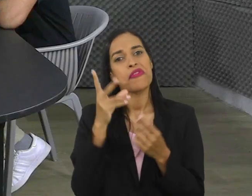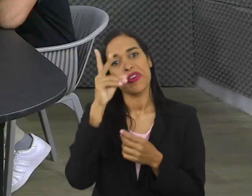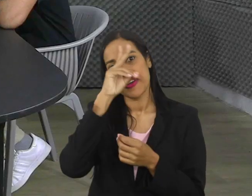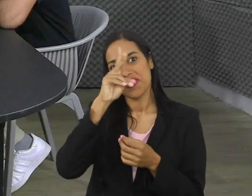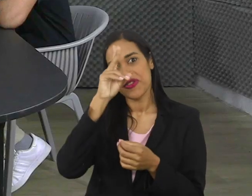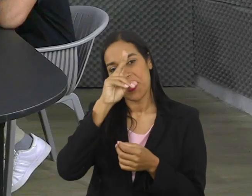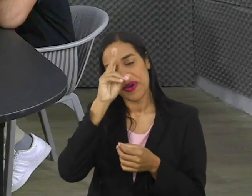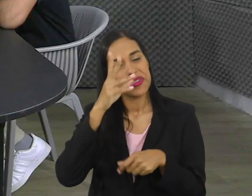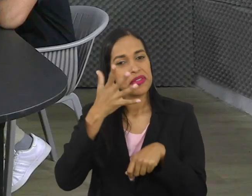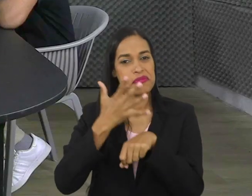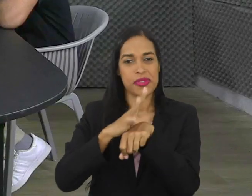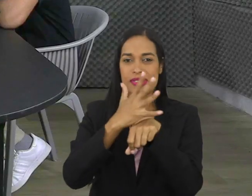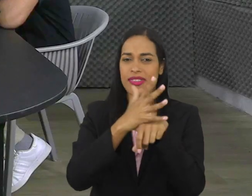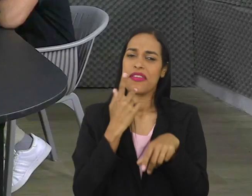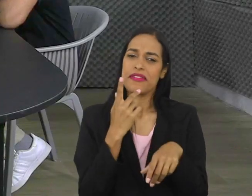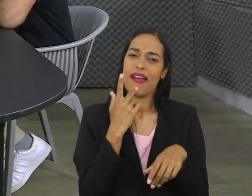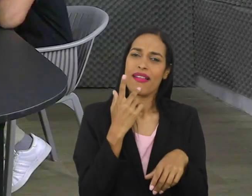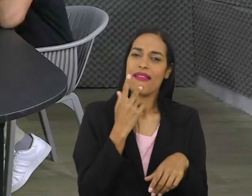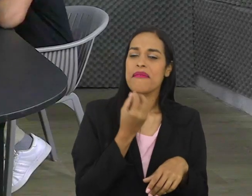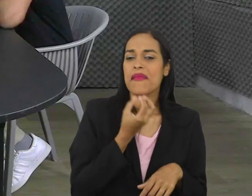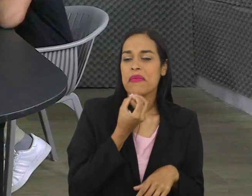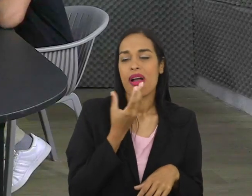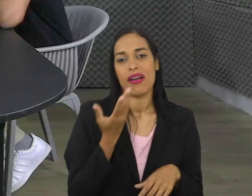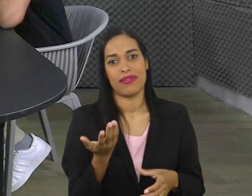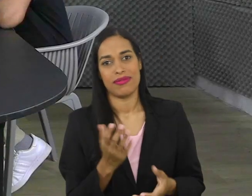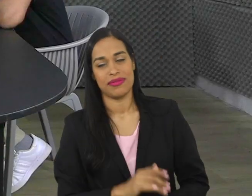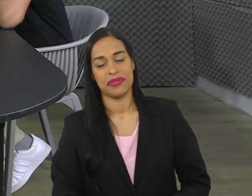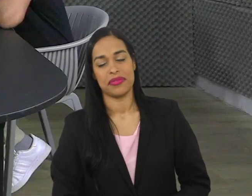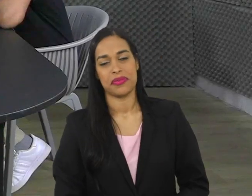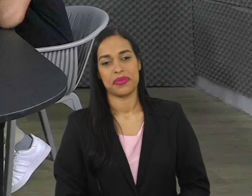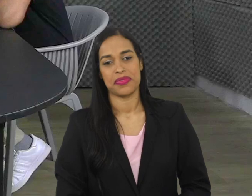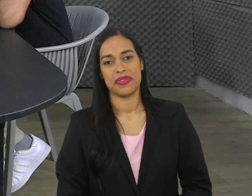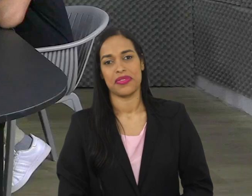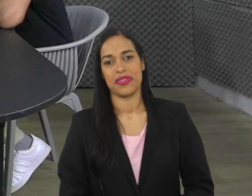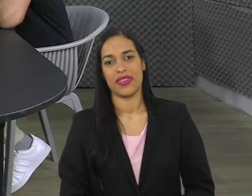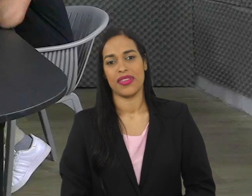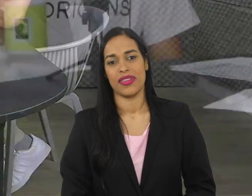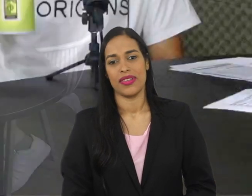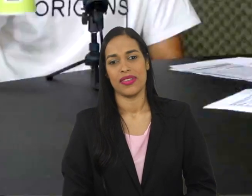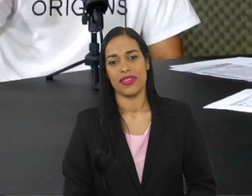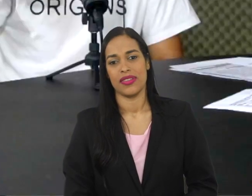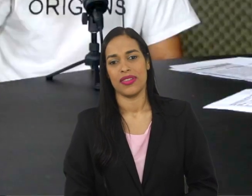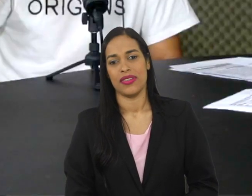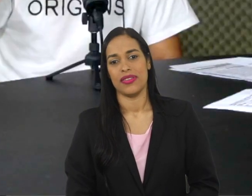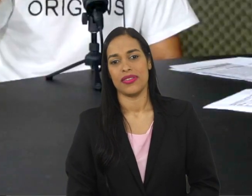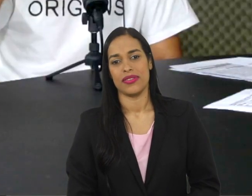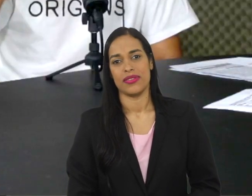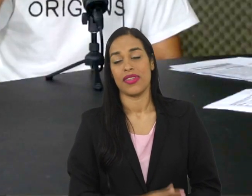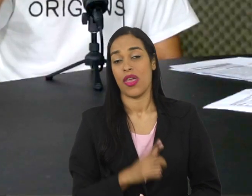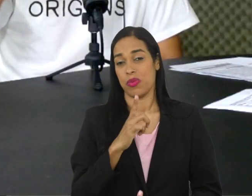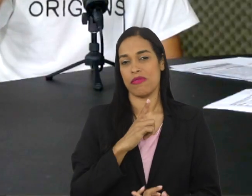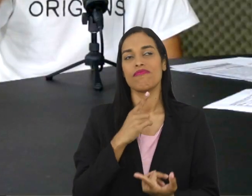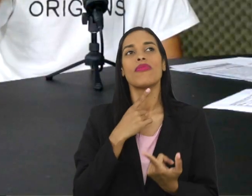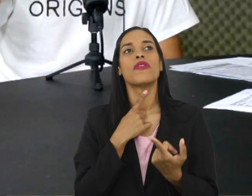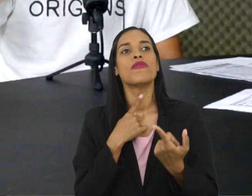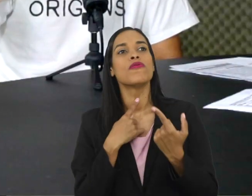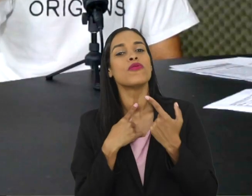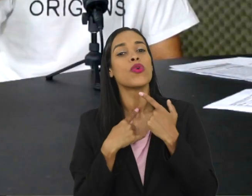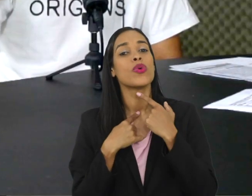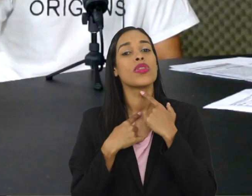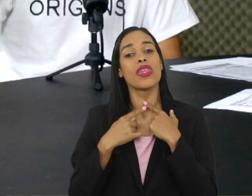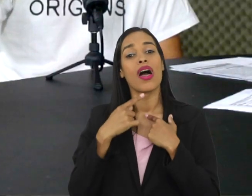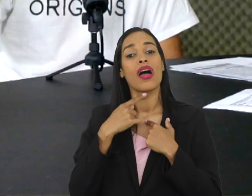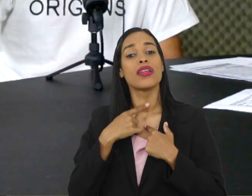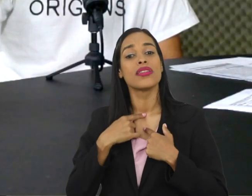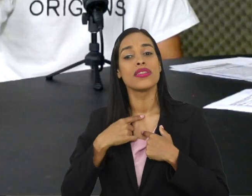foi essa história do ensaio? Conta pra gente, Maiara. eu tive uma vontade